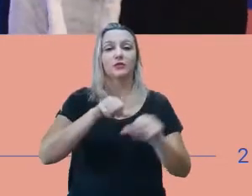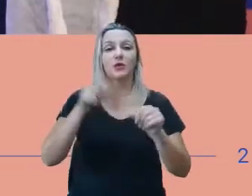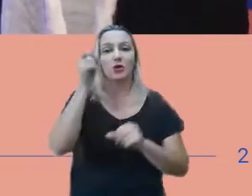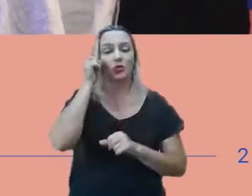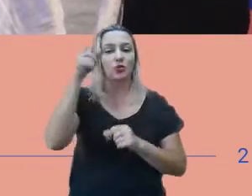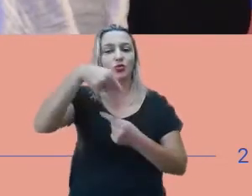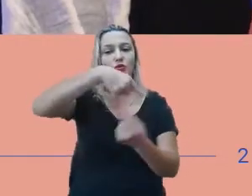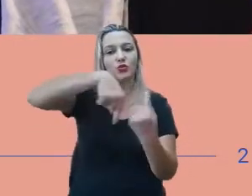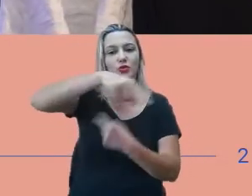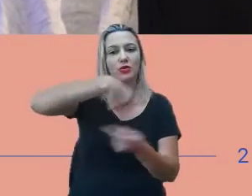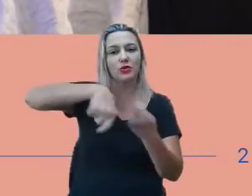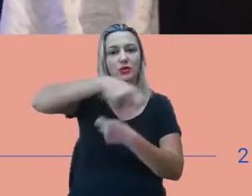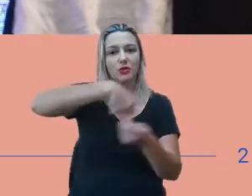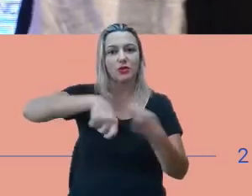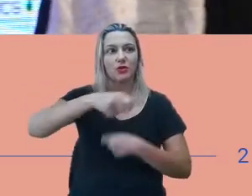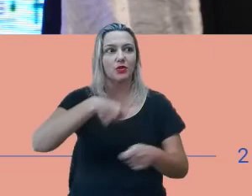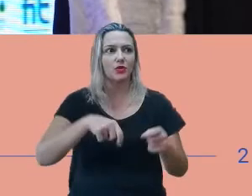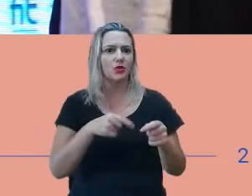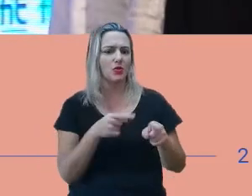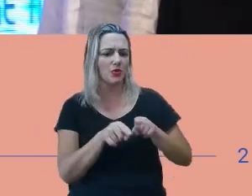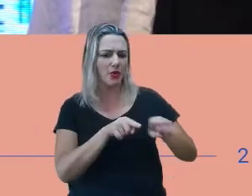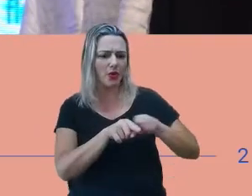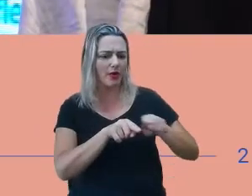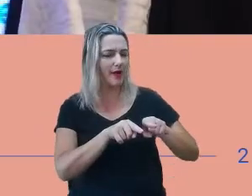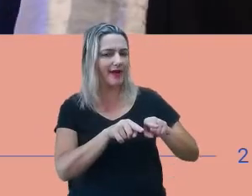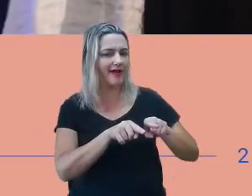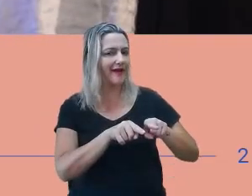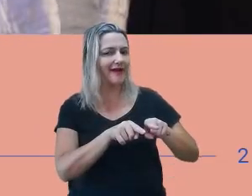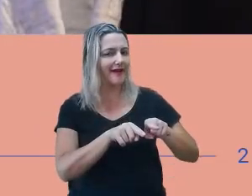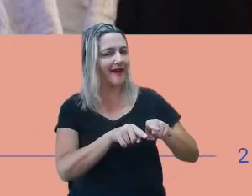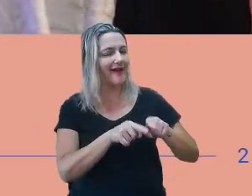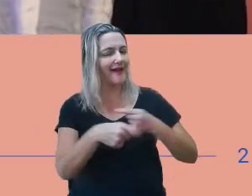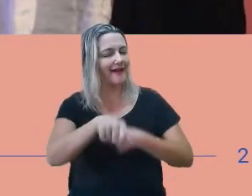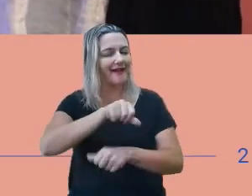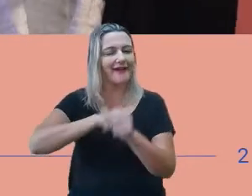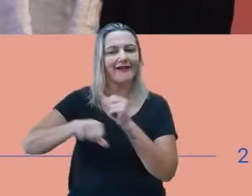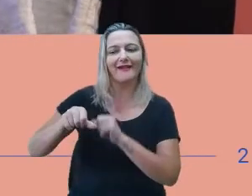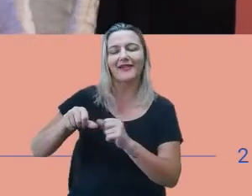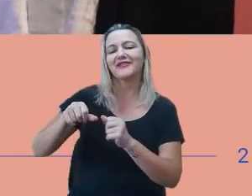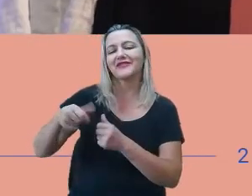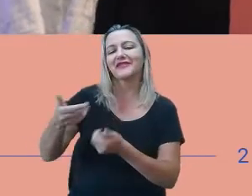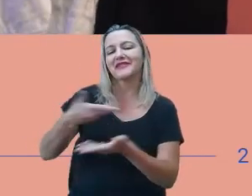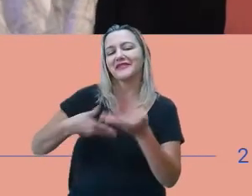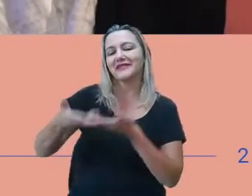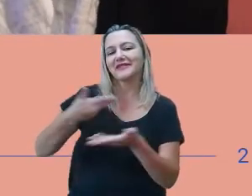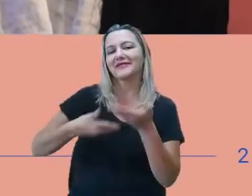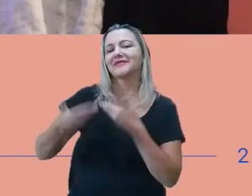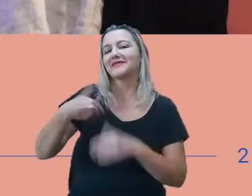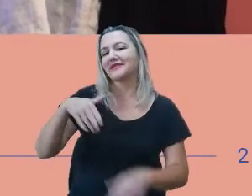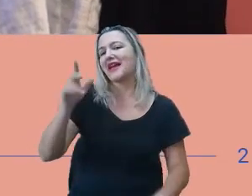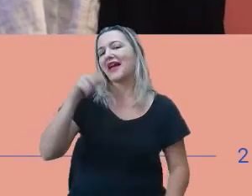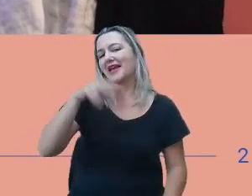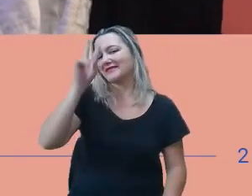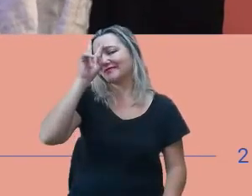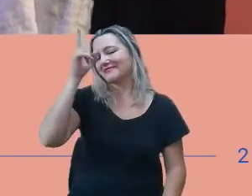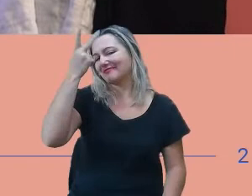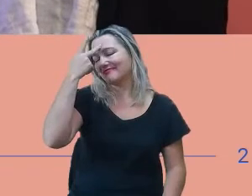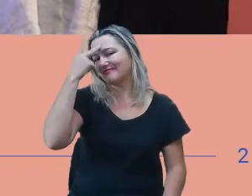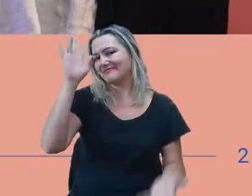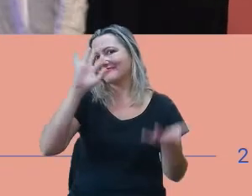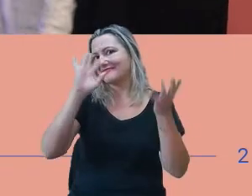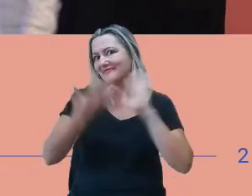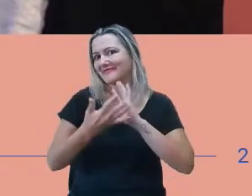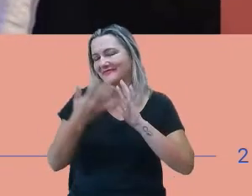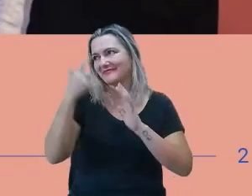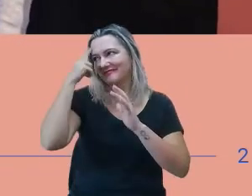competitivo para o modelo colaborativo é esse mãe de sete circular que a gente tá quê a fazer para o mercado